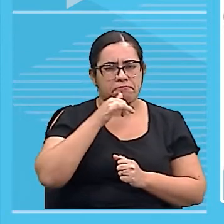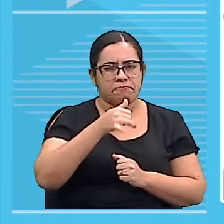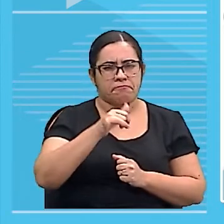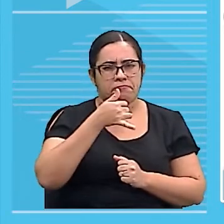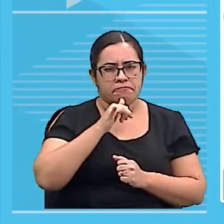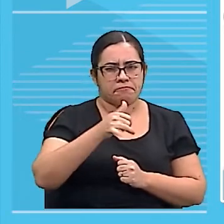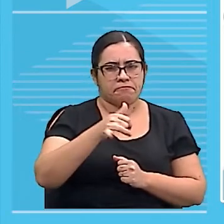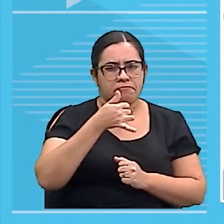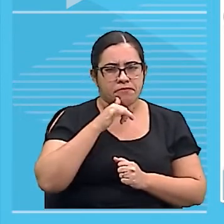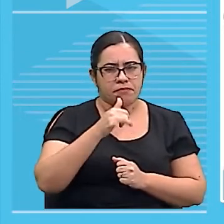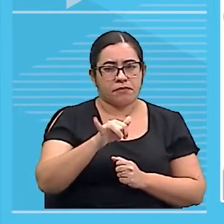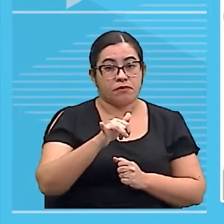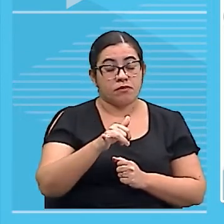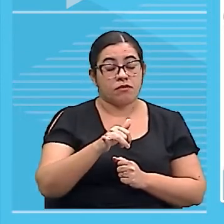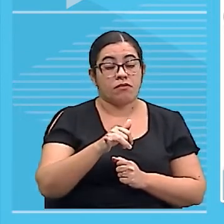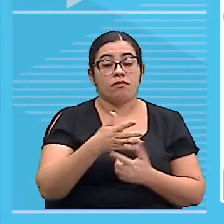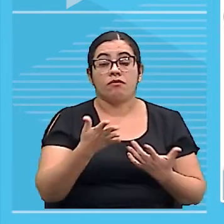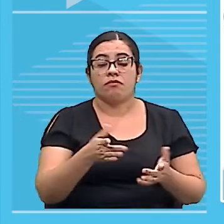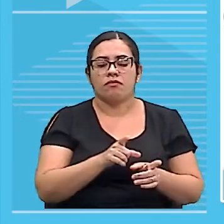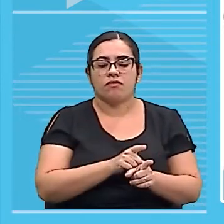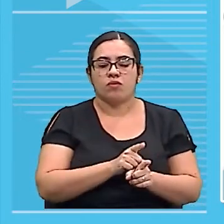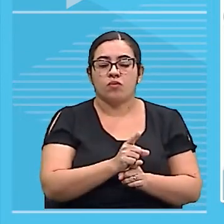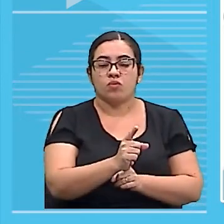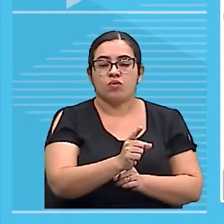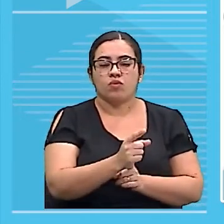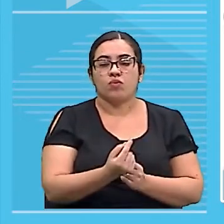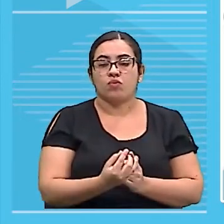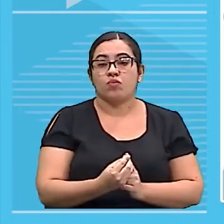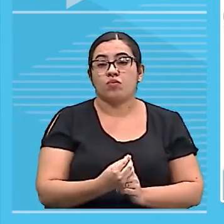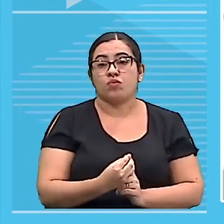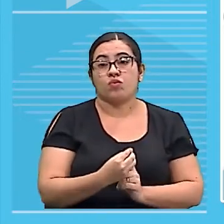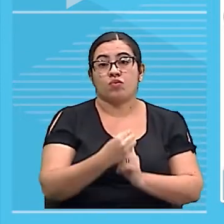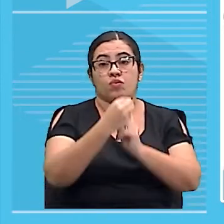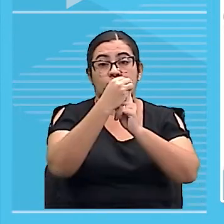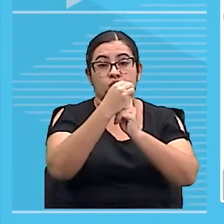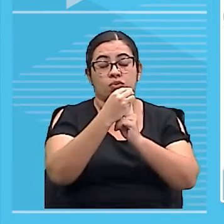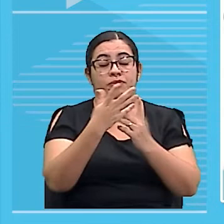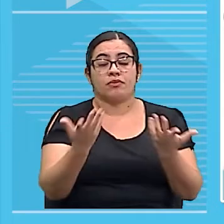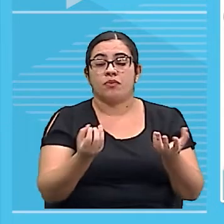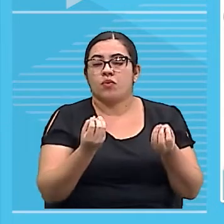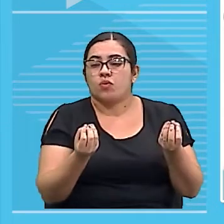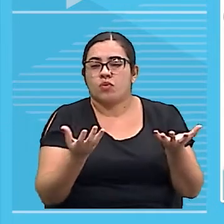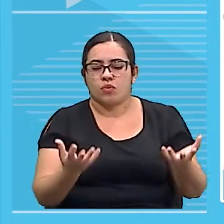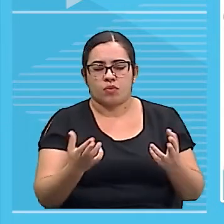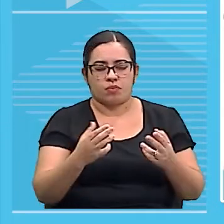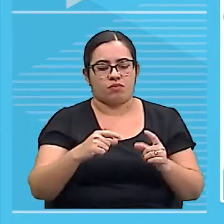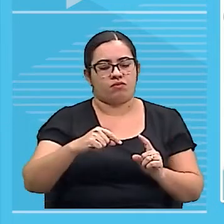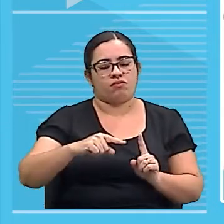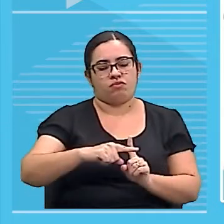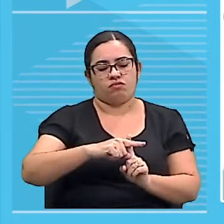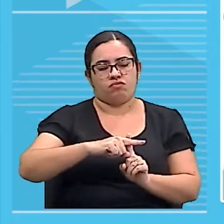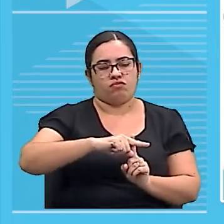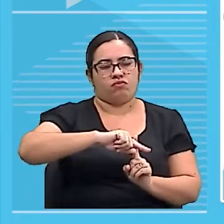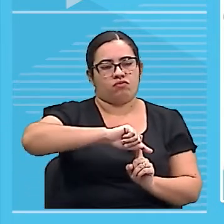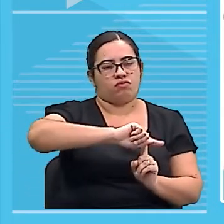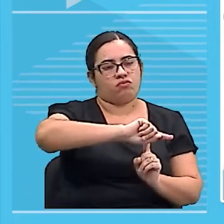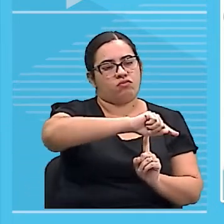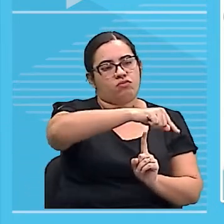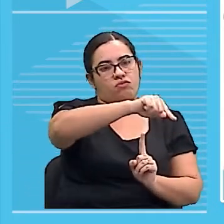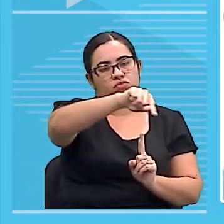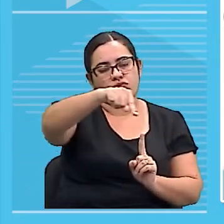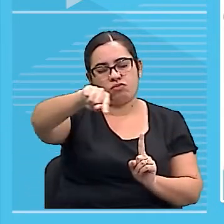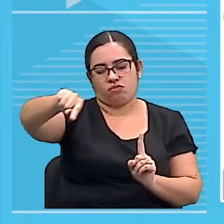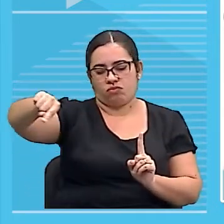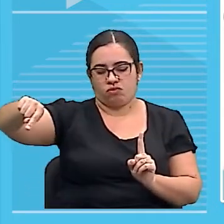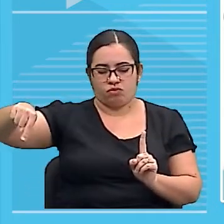elétrica ela tem um único caminho e para sair de um polo e voltar para o outro polo